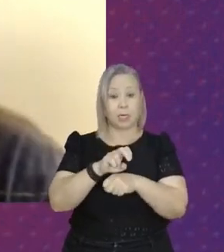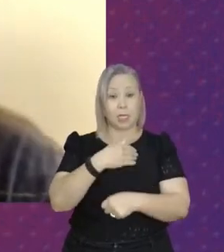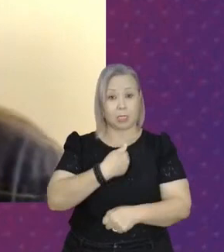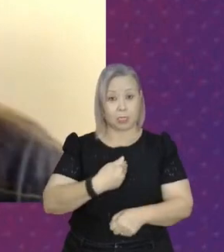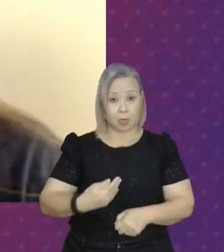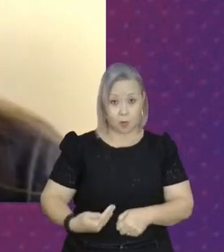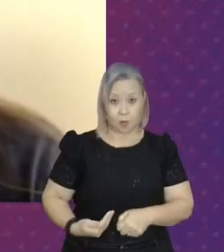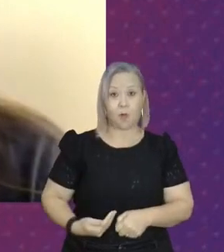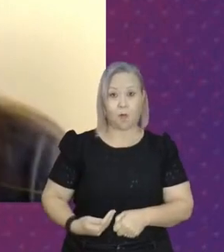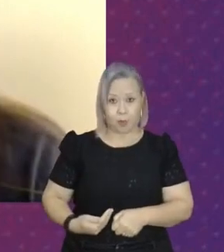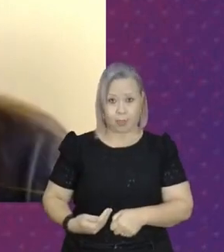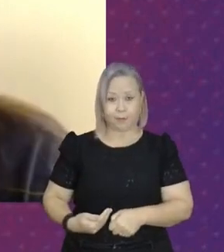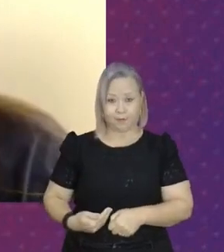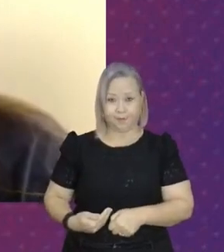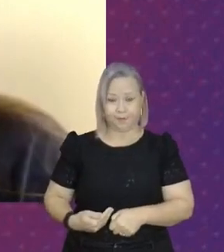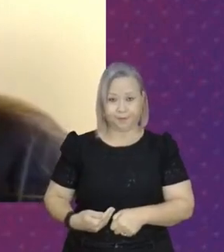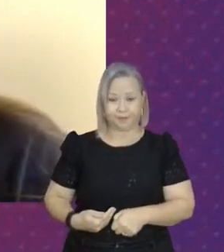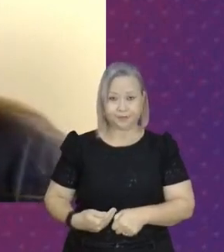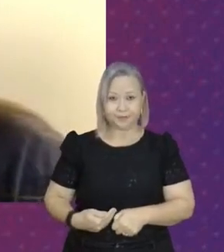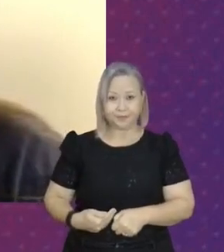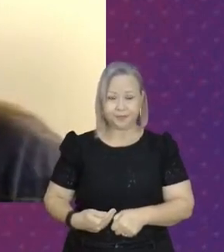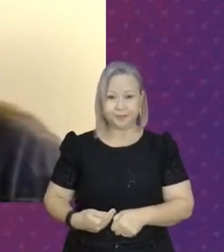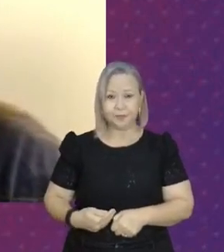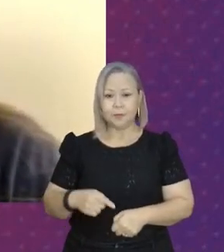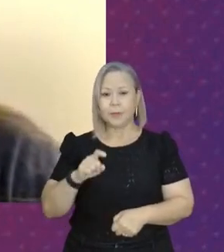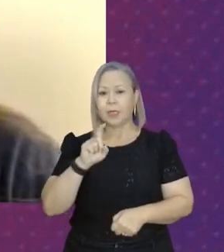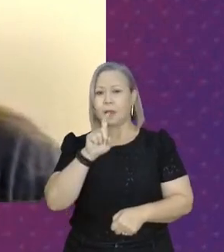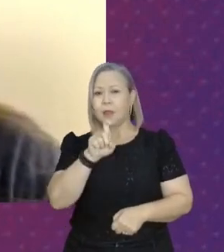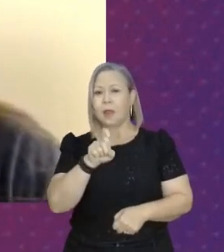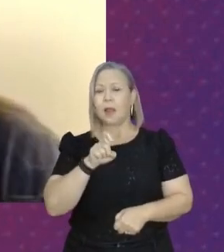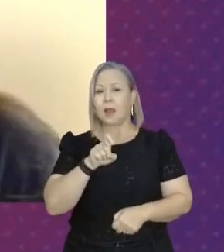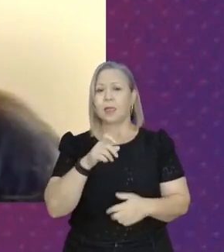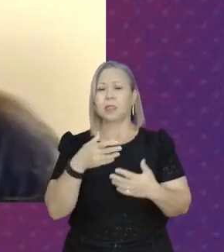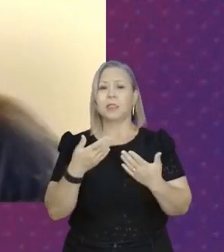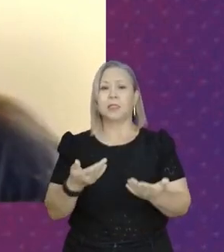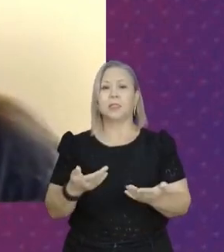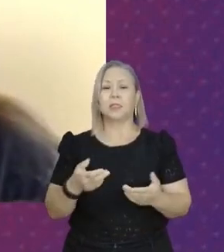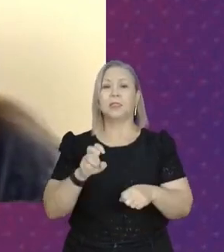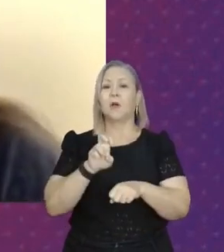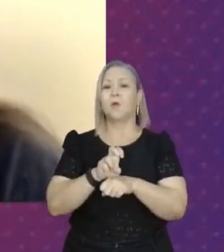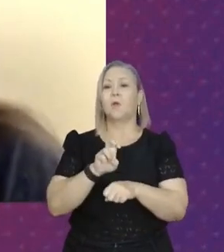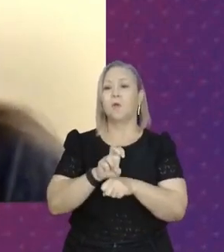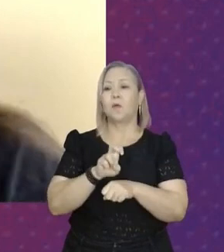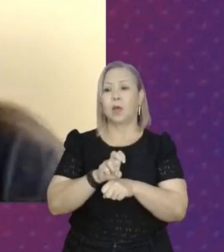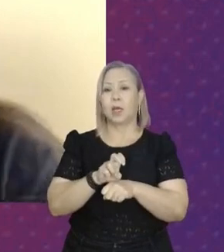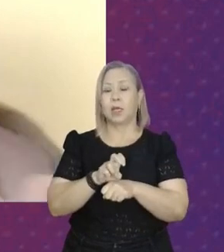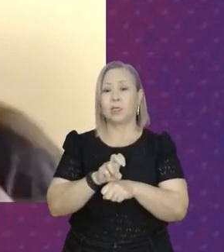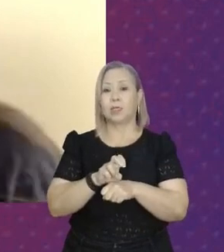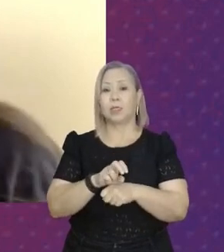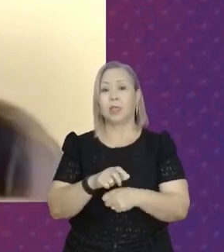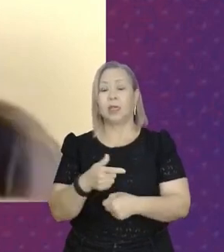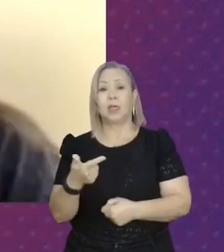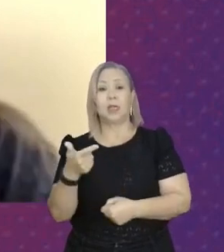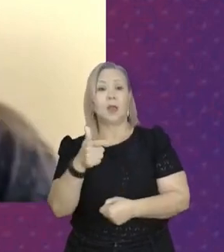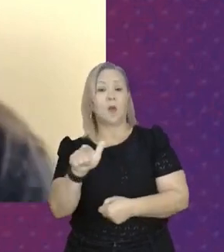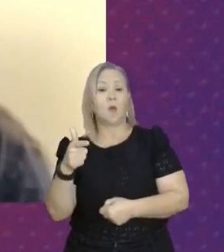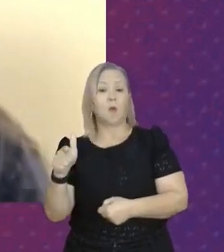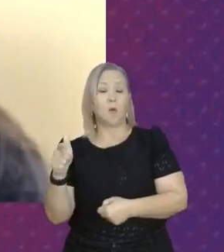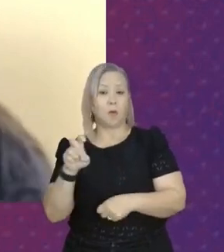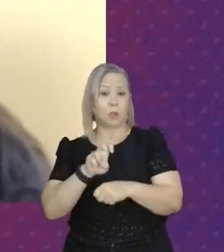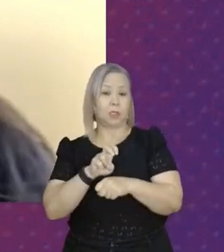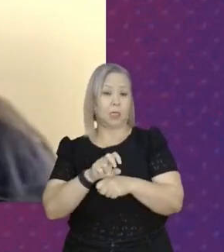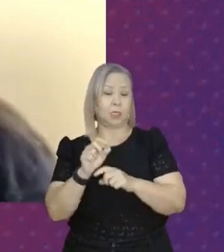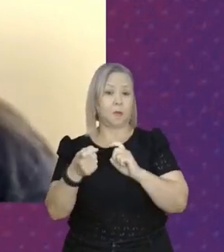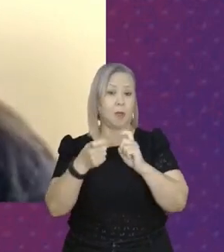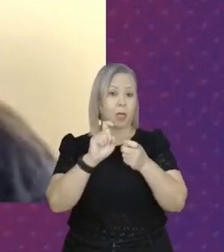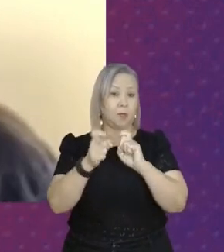públicas diretas, elas são creches, e as indiretas também, onde a gestão